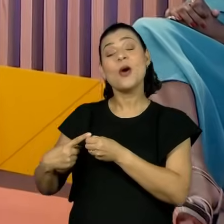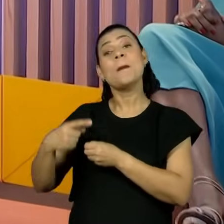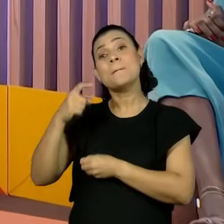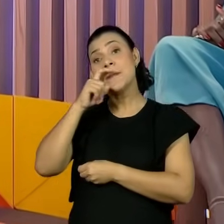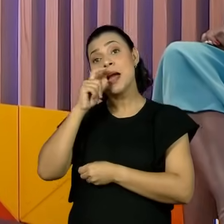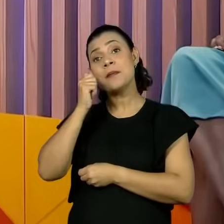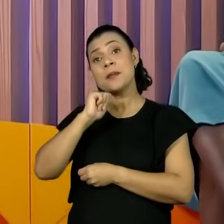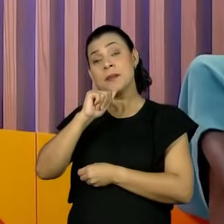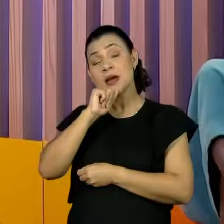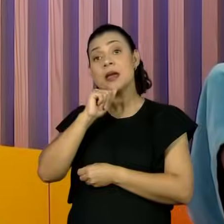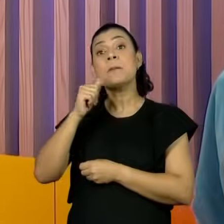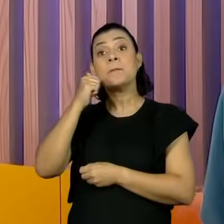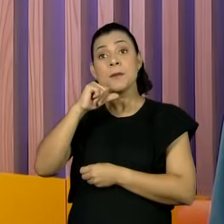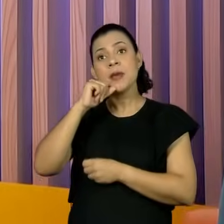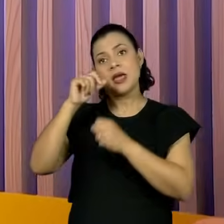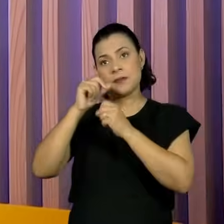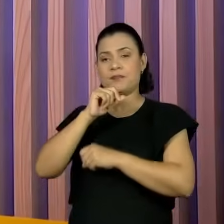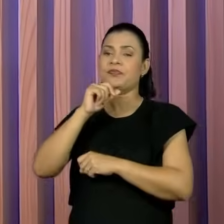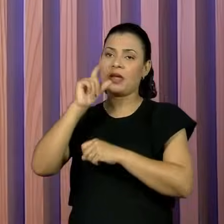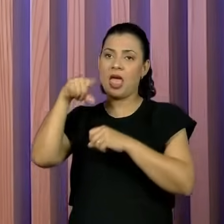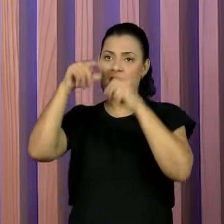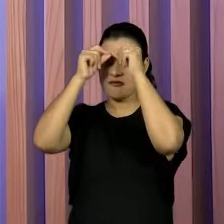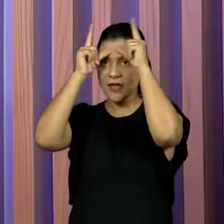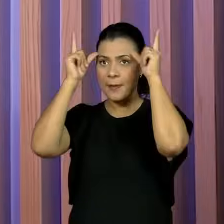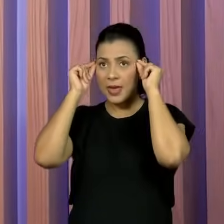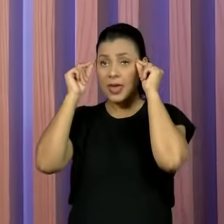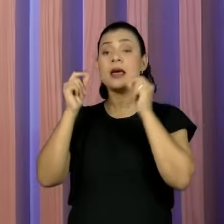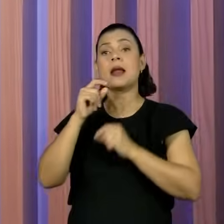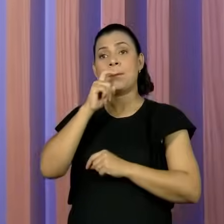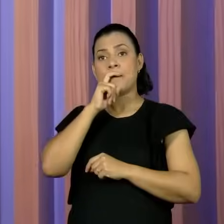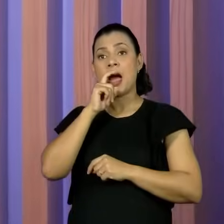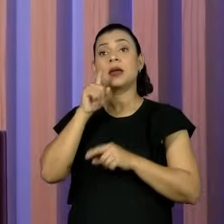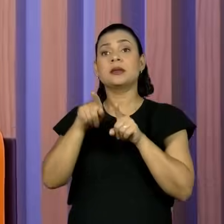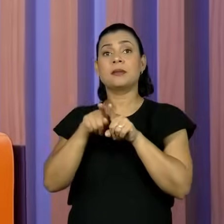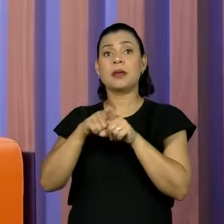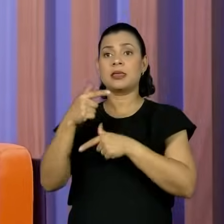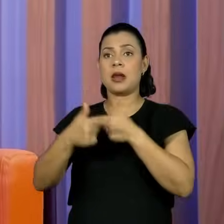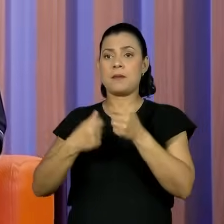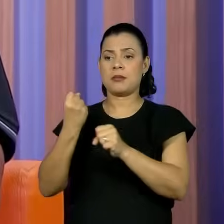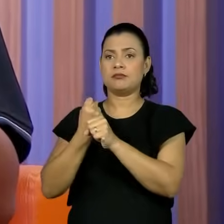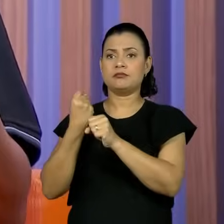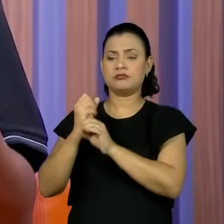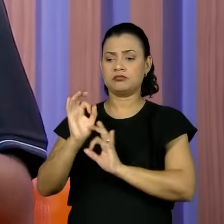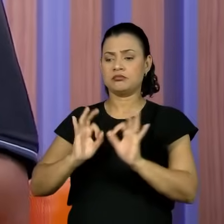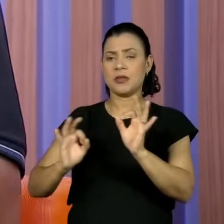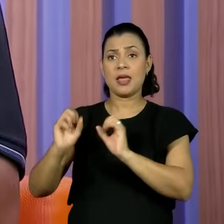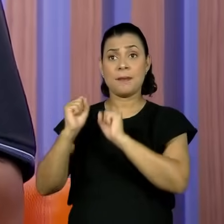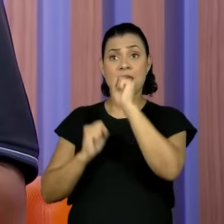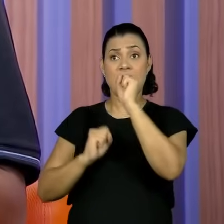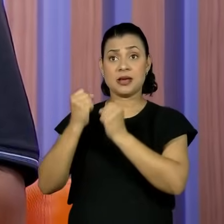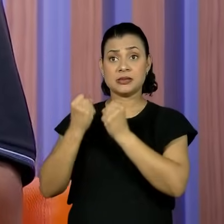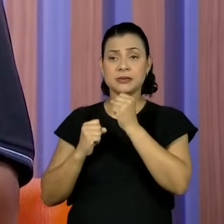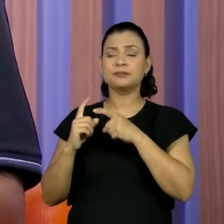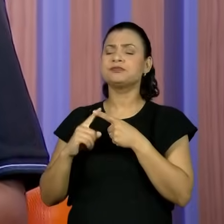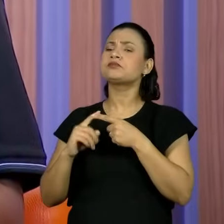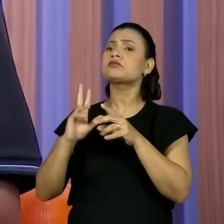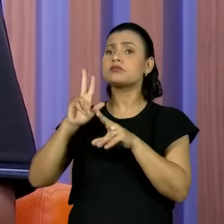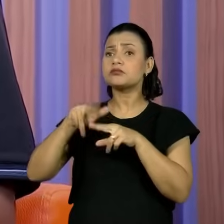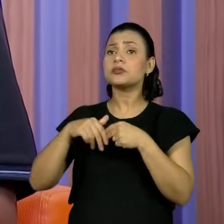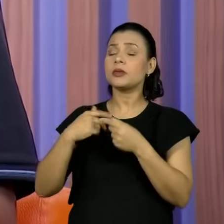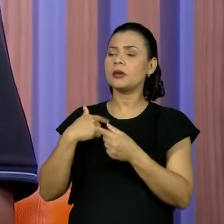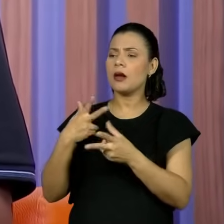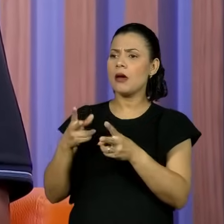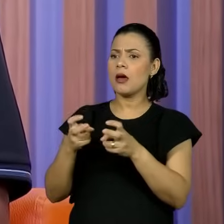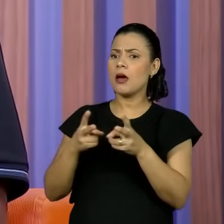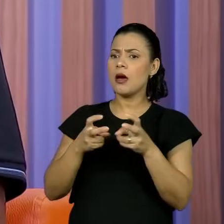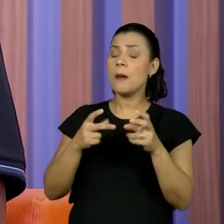minha mãe é enfermeira. Eu começo a ter um senso crítico para a história da minha família e a realidade que me cercava a partir da letra